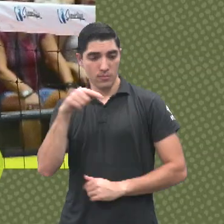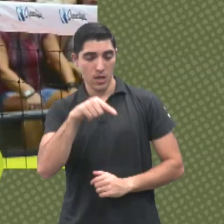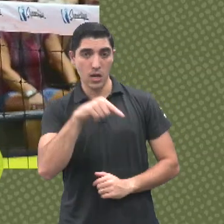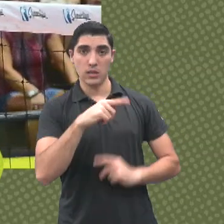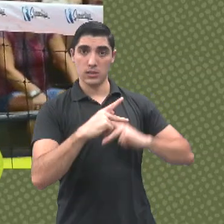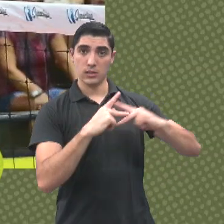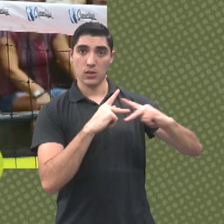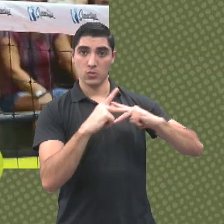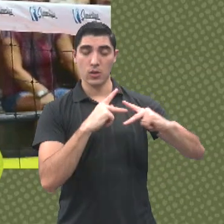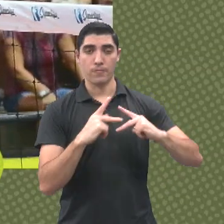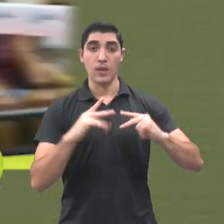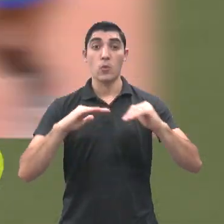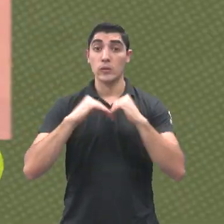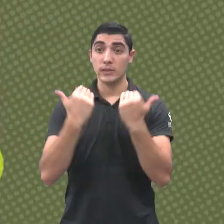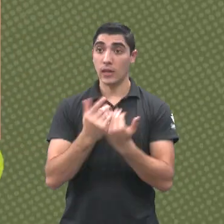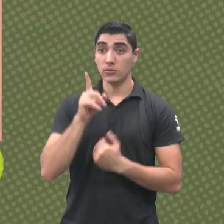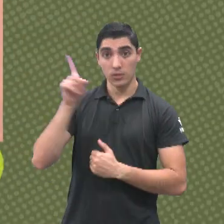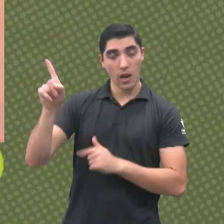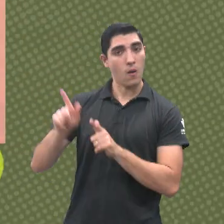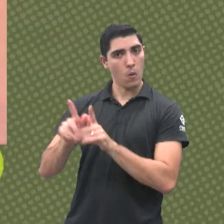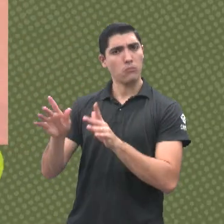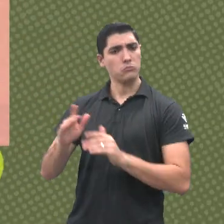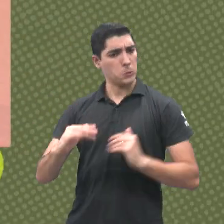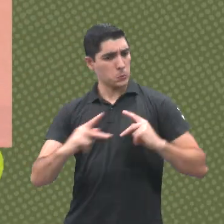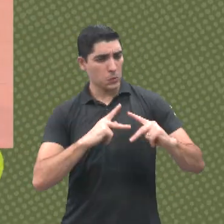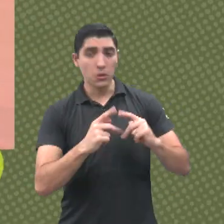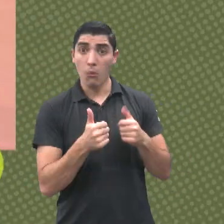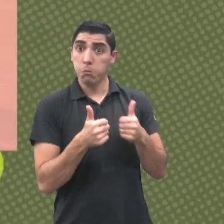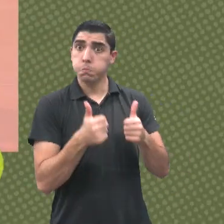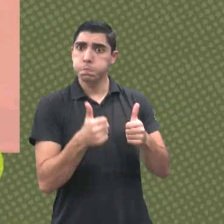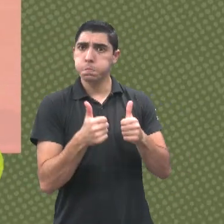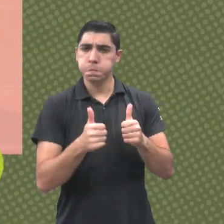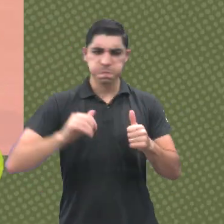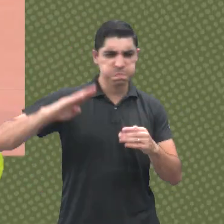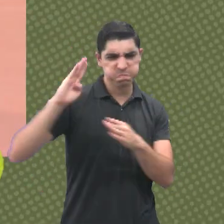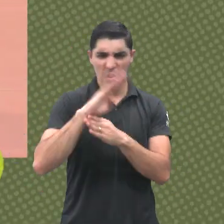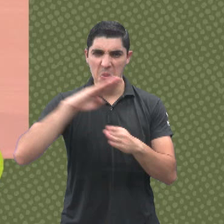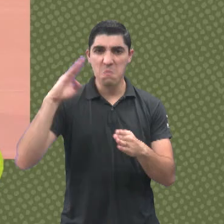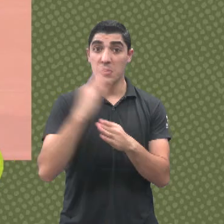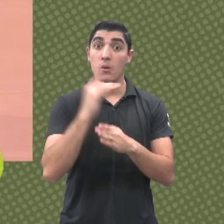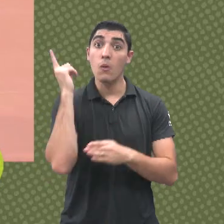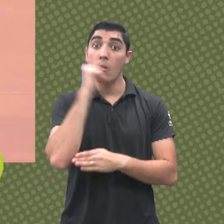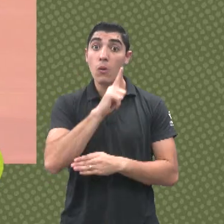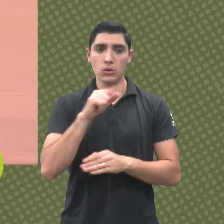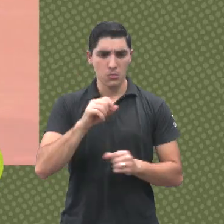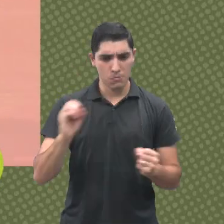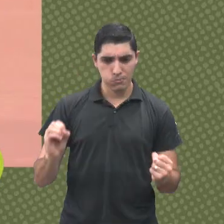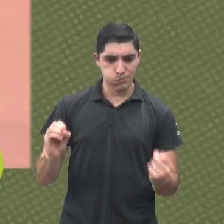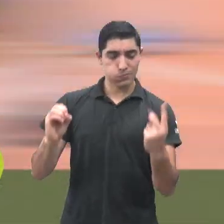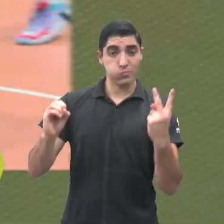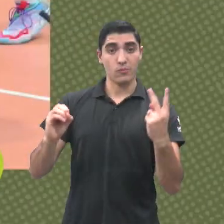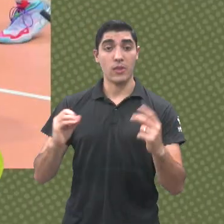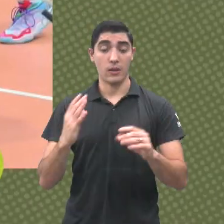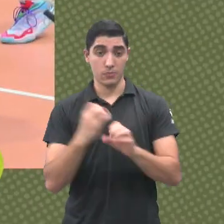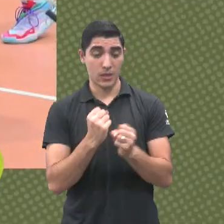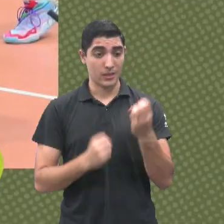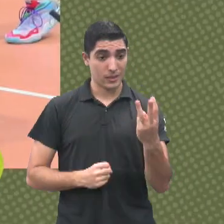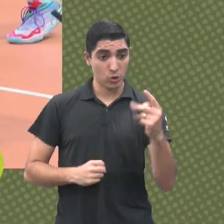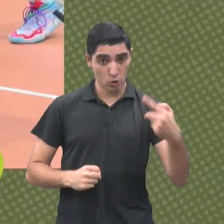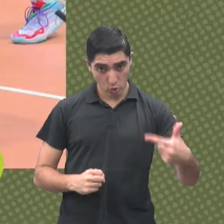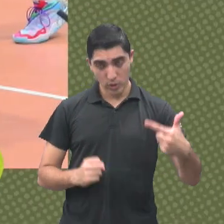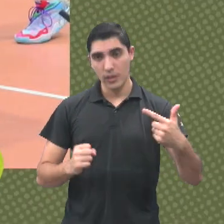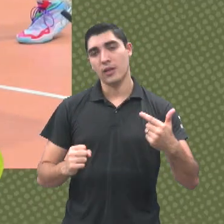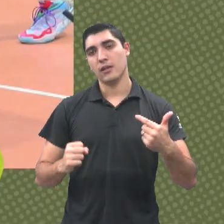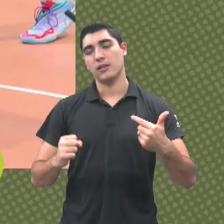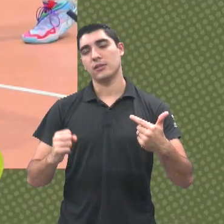no ginásio Ponte Grande. O São José começou bem demais a partida e abriu 2-0 com parciais de 32-30 e